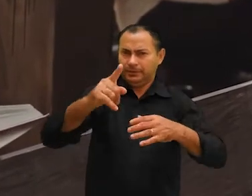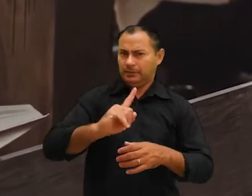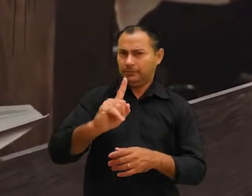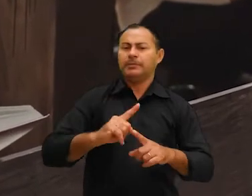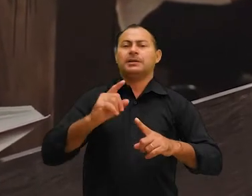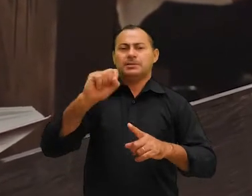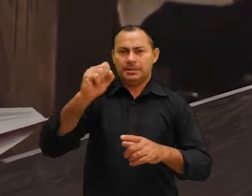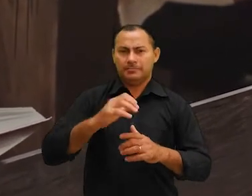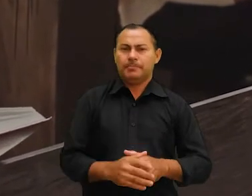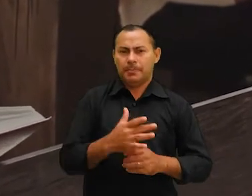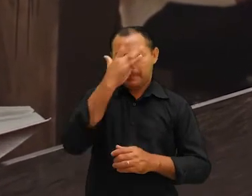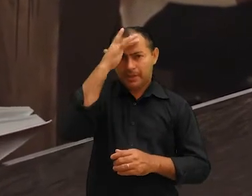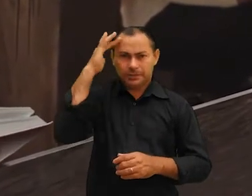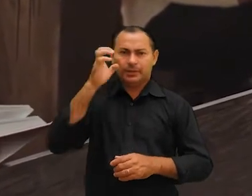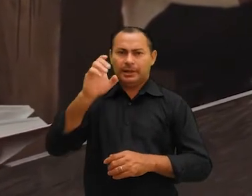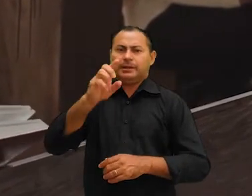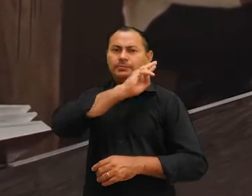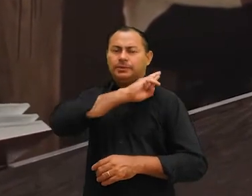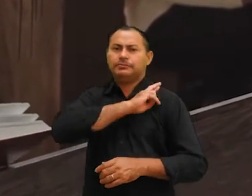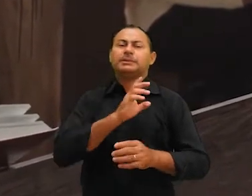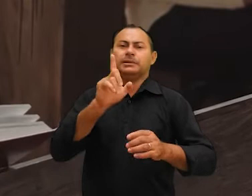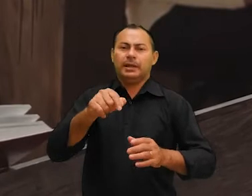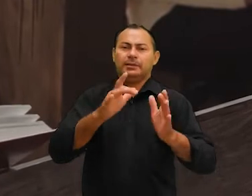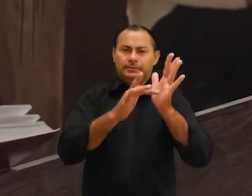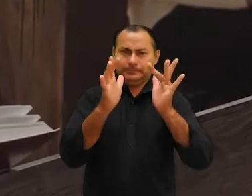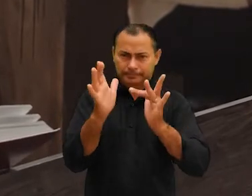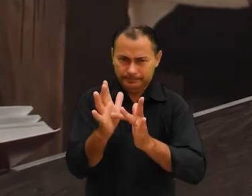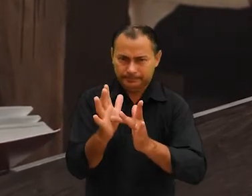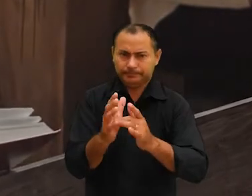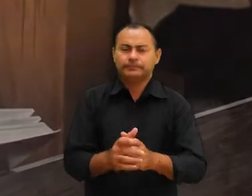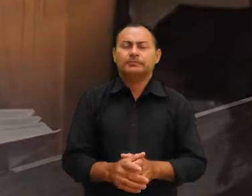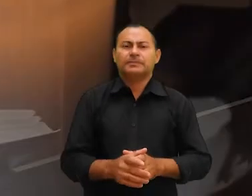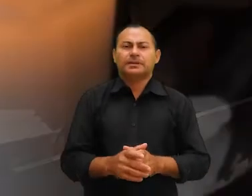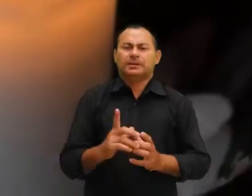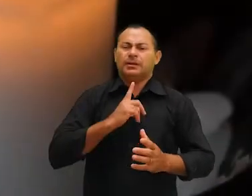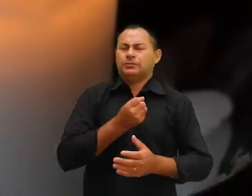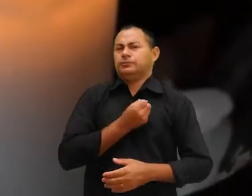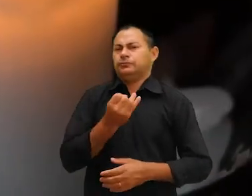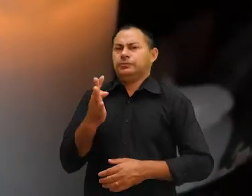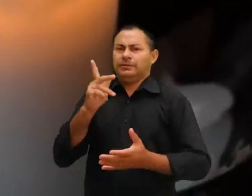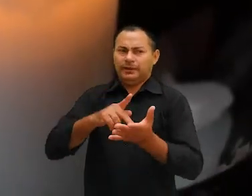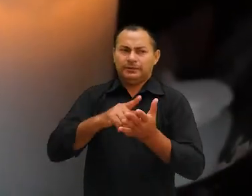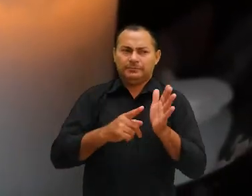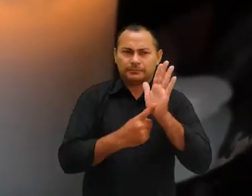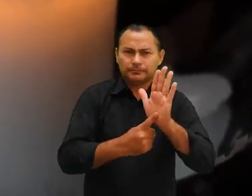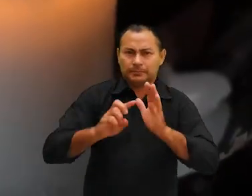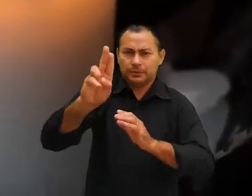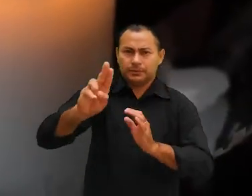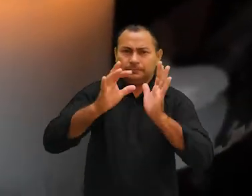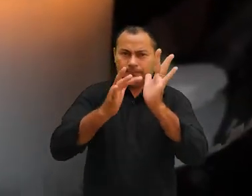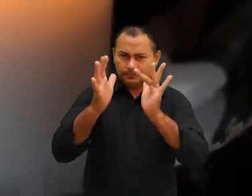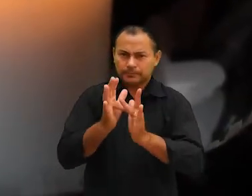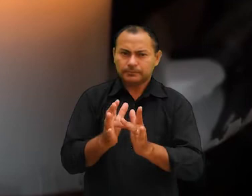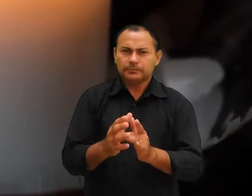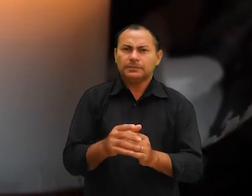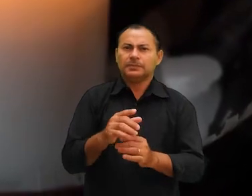brilha em você mas sim alguém responsável Jesus existem tantas verdades né só que ilustrações